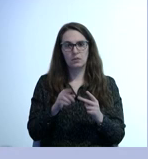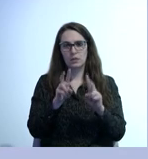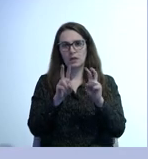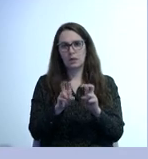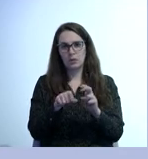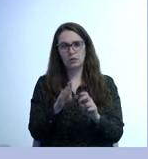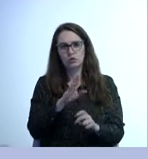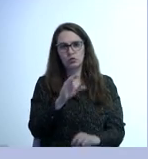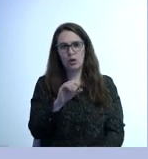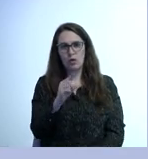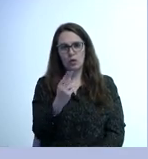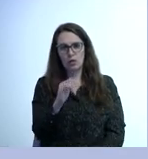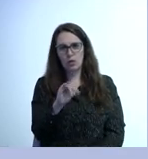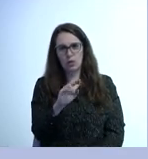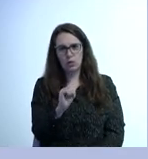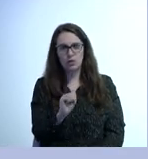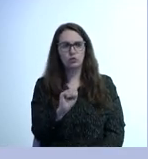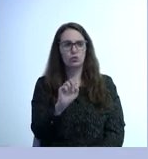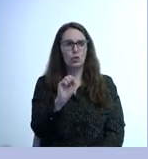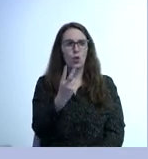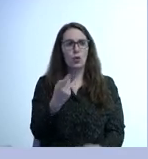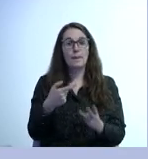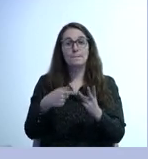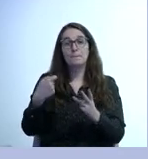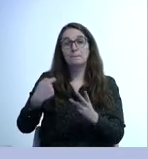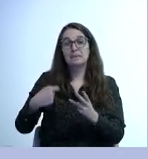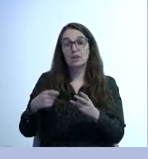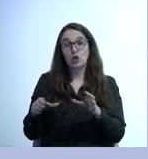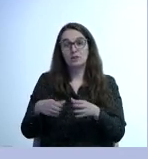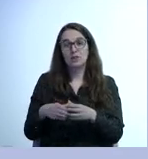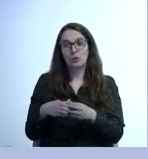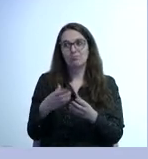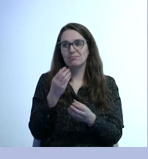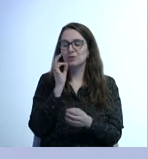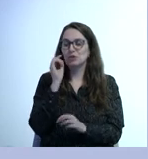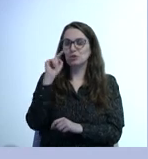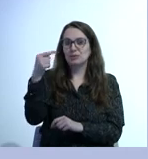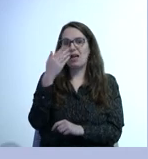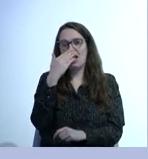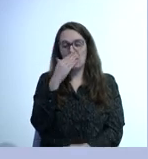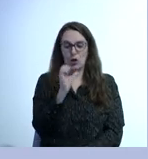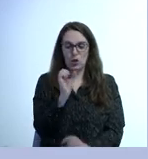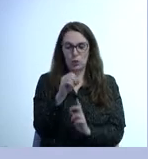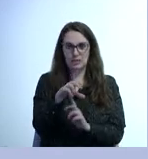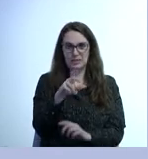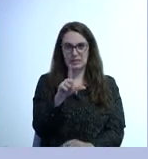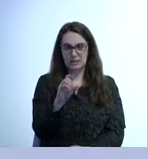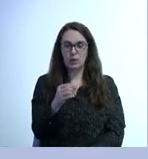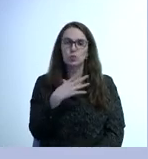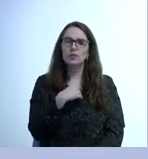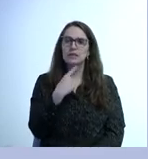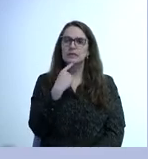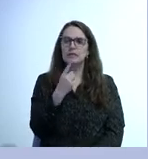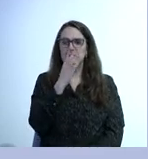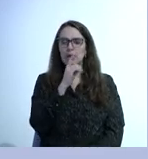Luís, ou, obviamente, pela primeira vez temos um presidente tão notável como o Gonçalo, para, de alguma maneira,